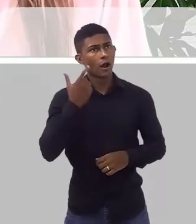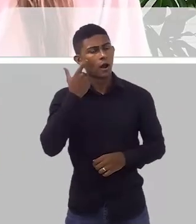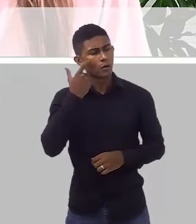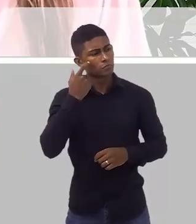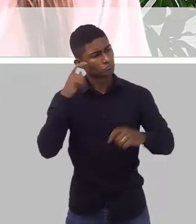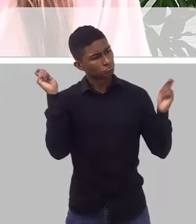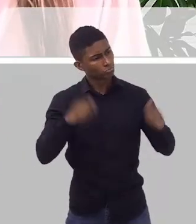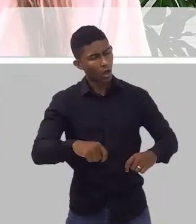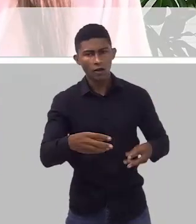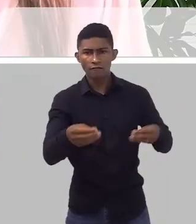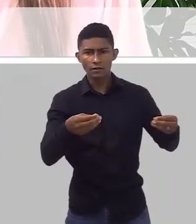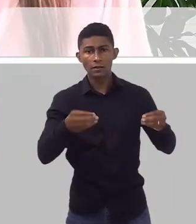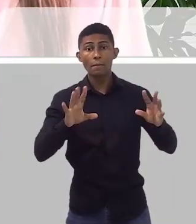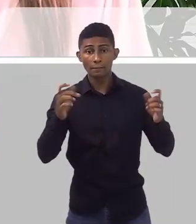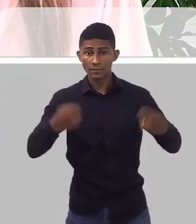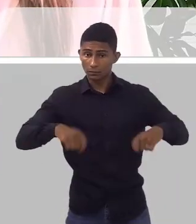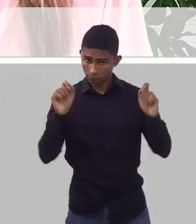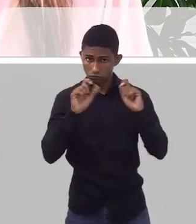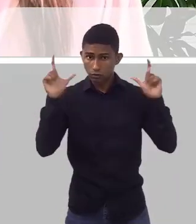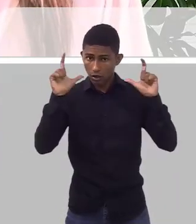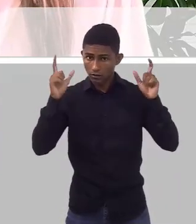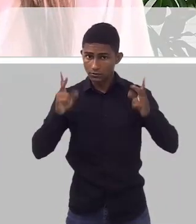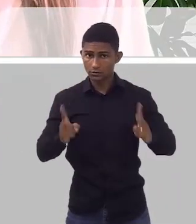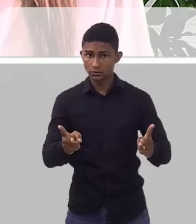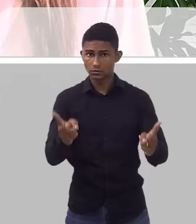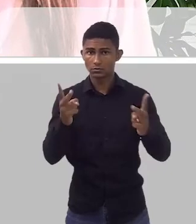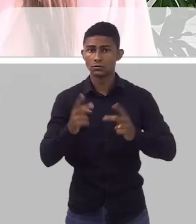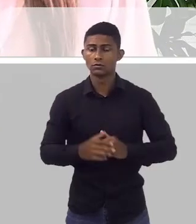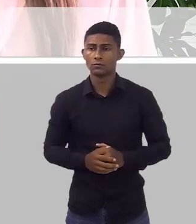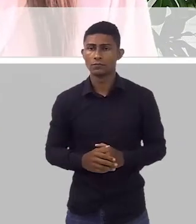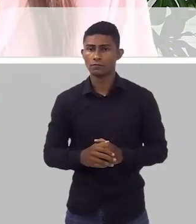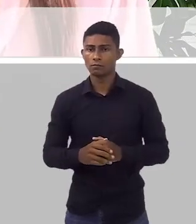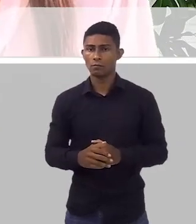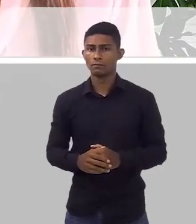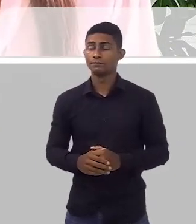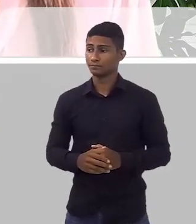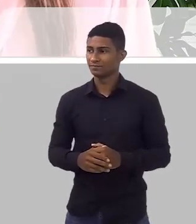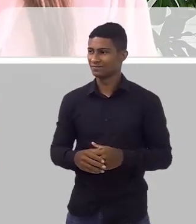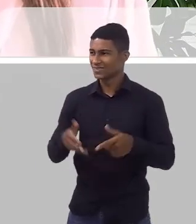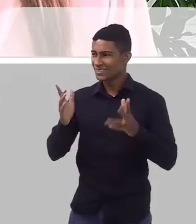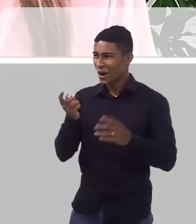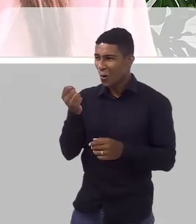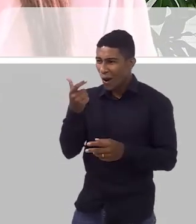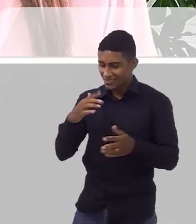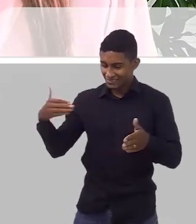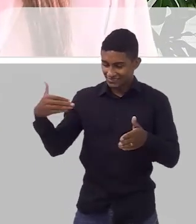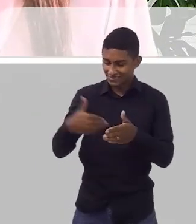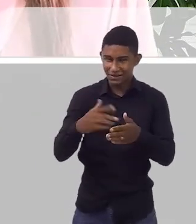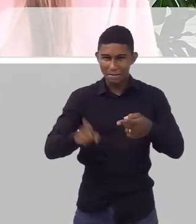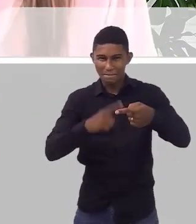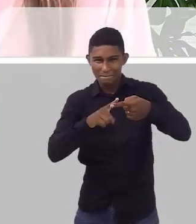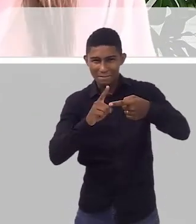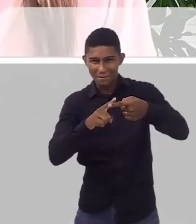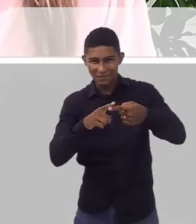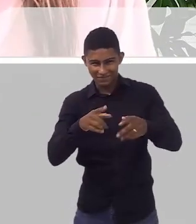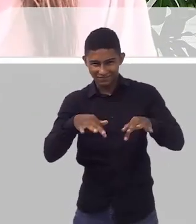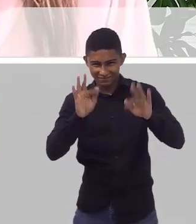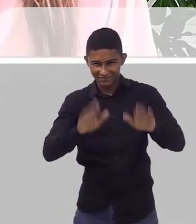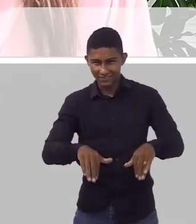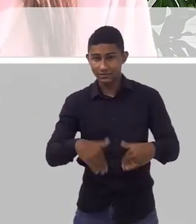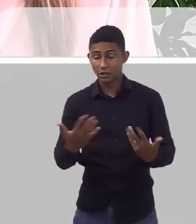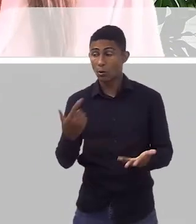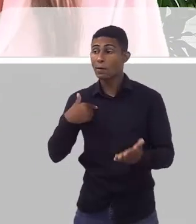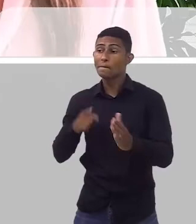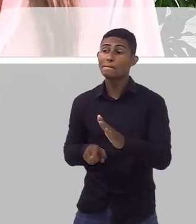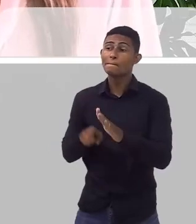de flexibilização, mas a vigilância tem que ser constante. Bom, estamos quase chegando ao final do primeiro bloco. Eu vou